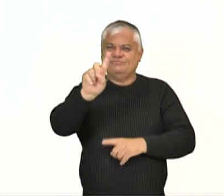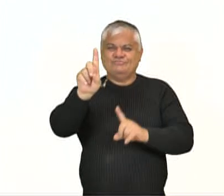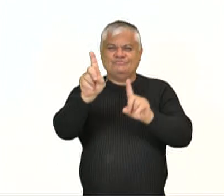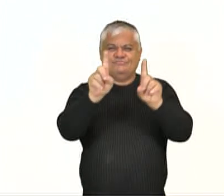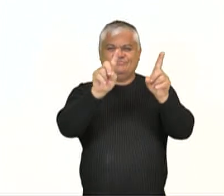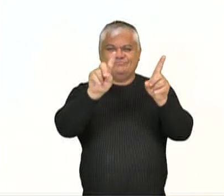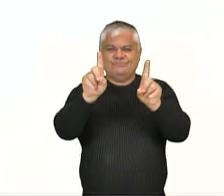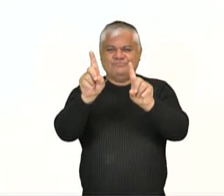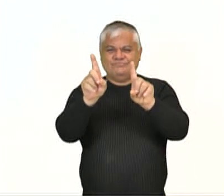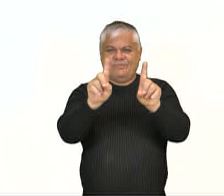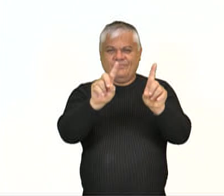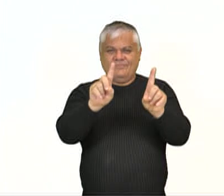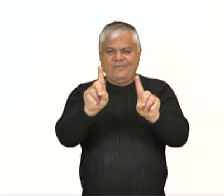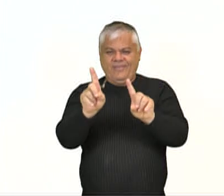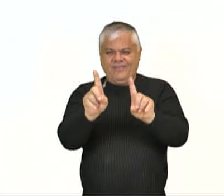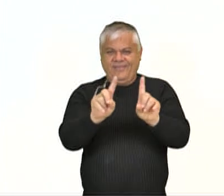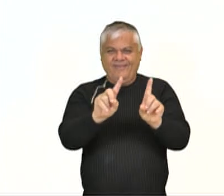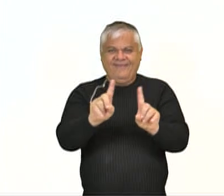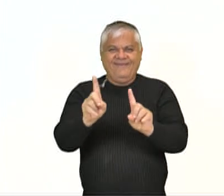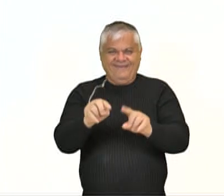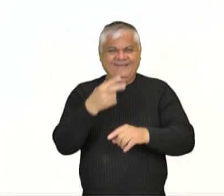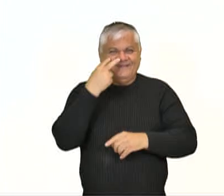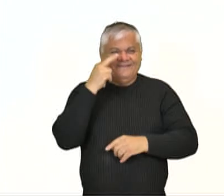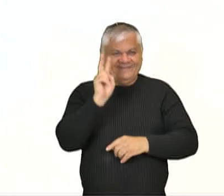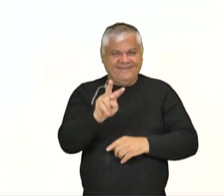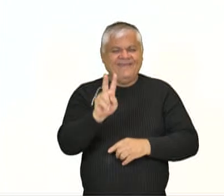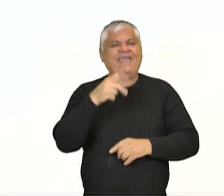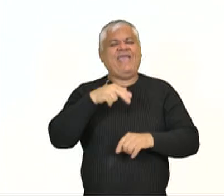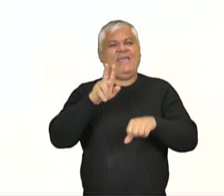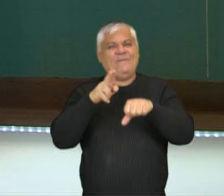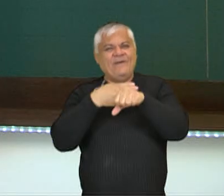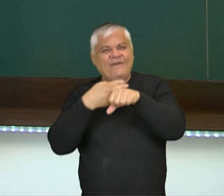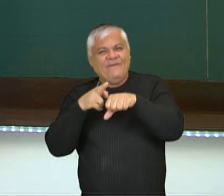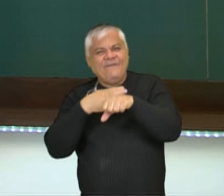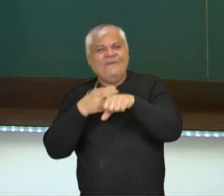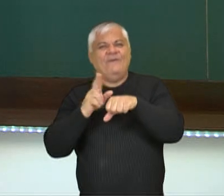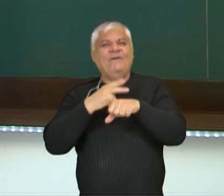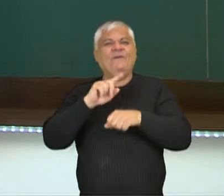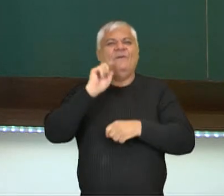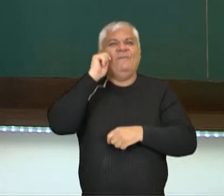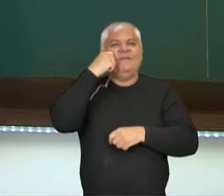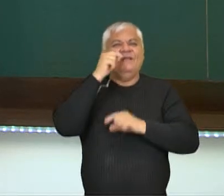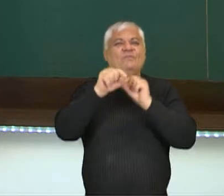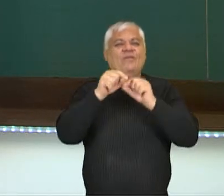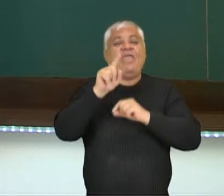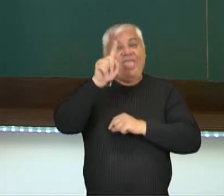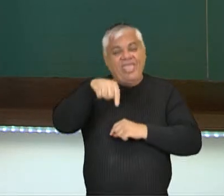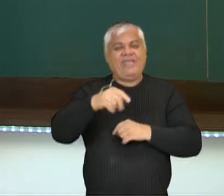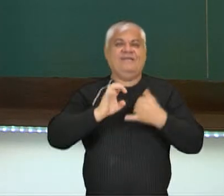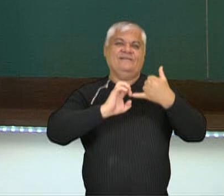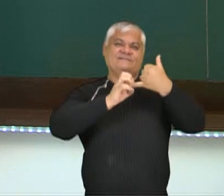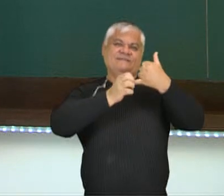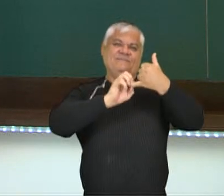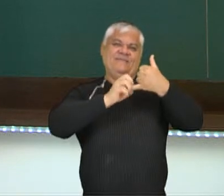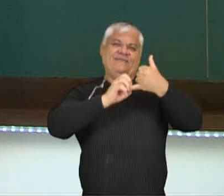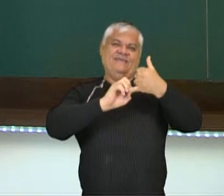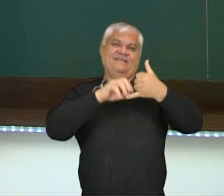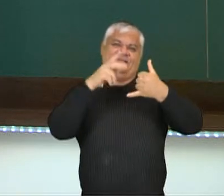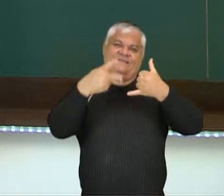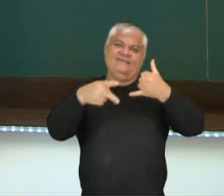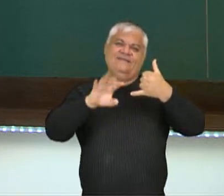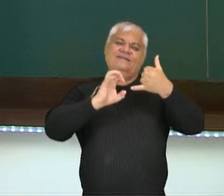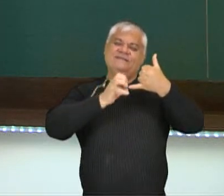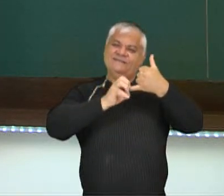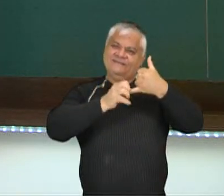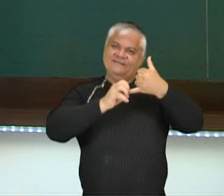mais escuras, marrons, né, pretinhas ali, o que que é? É a semente, isso mesmo, são as sementes do dente de